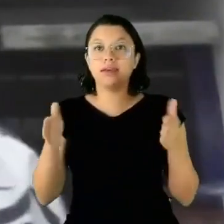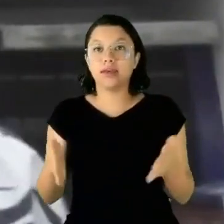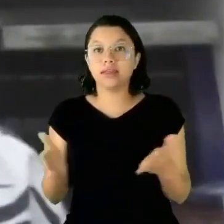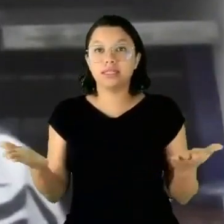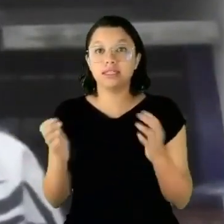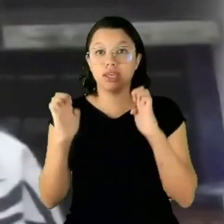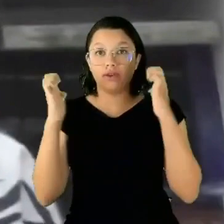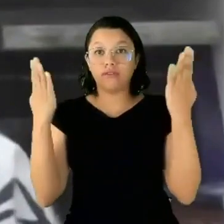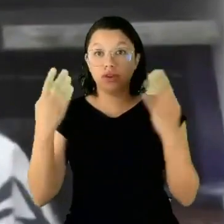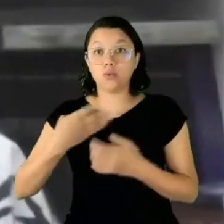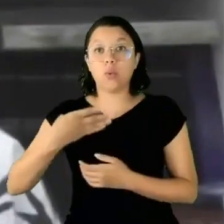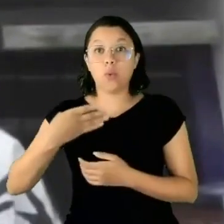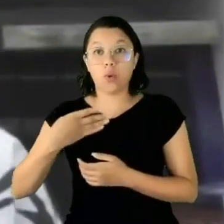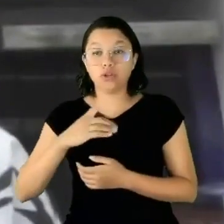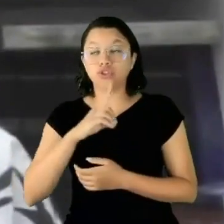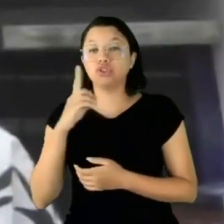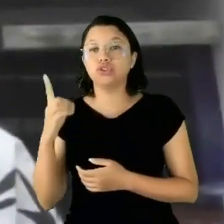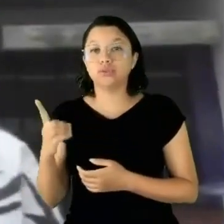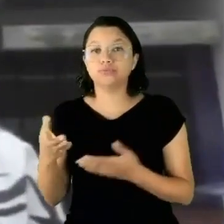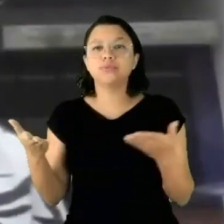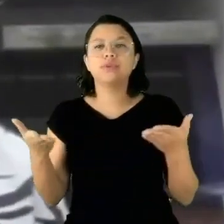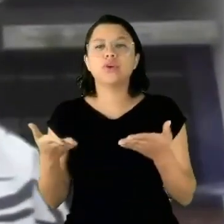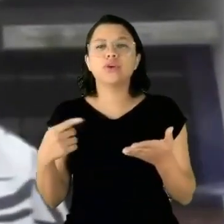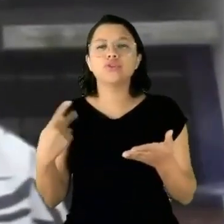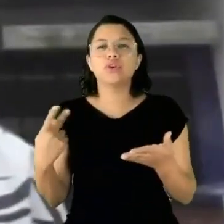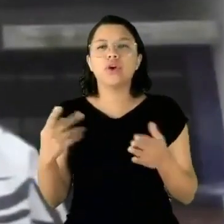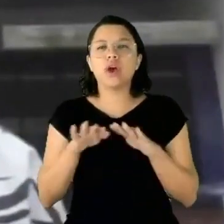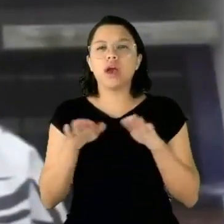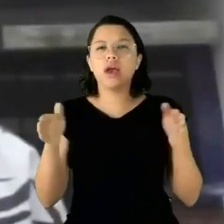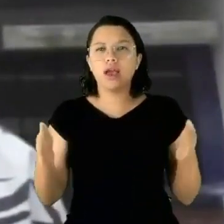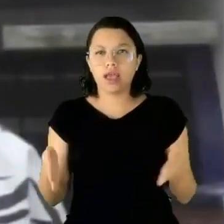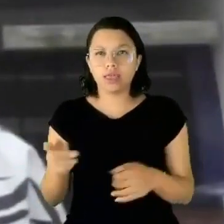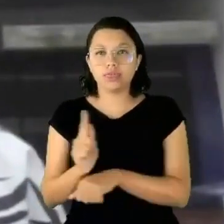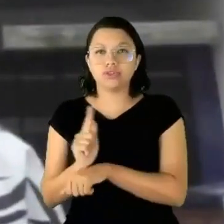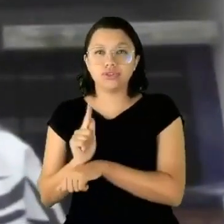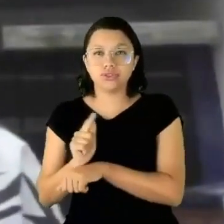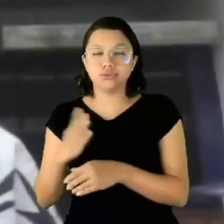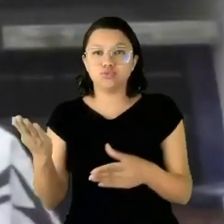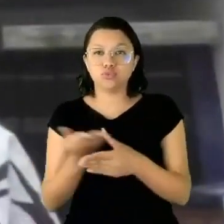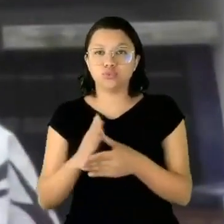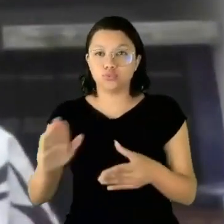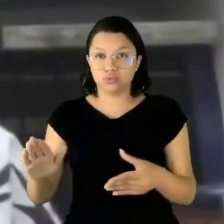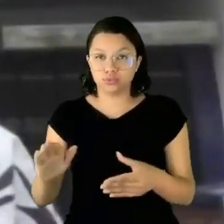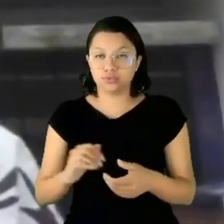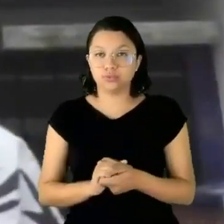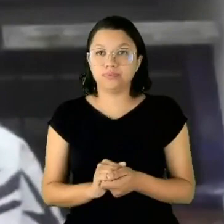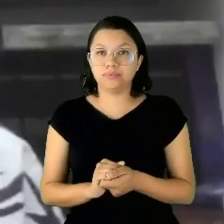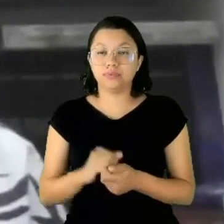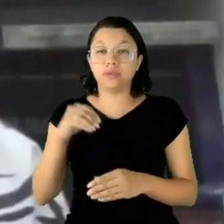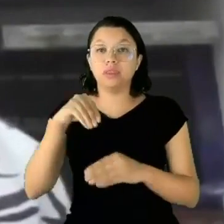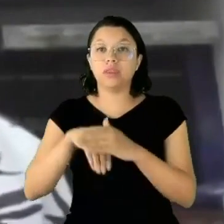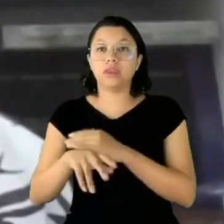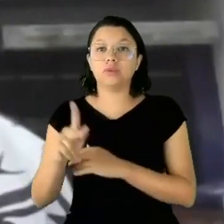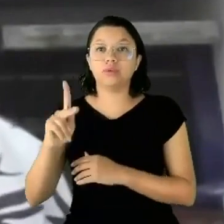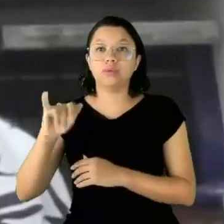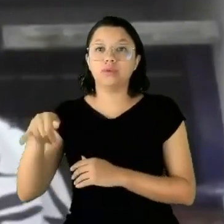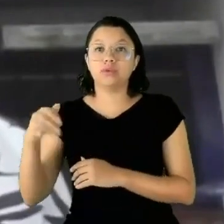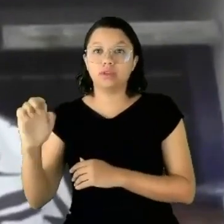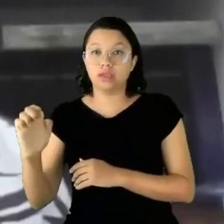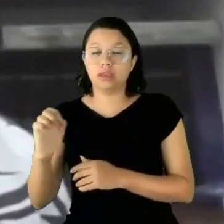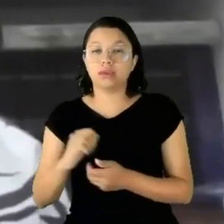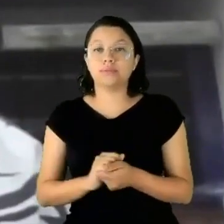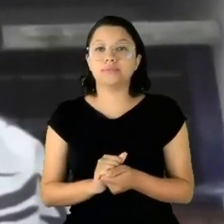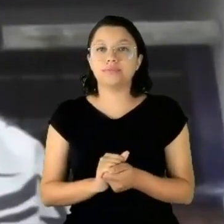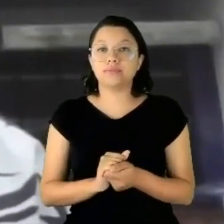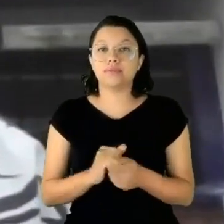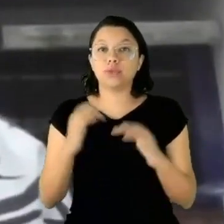já está no quarto dia, hoje nossa mesa será gestão de processos no PJE com